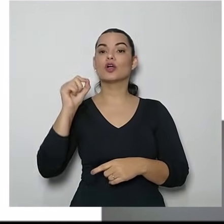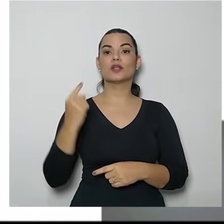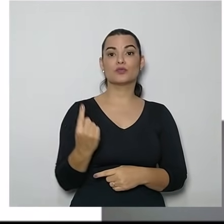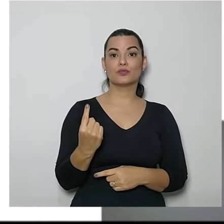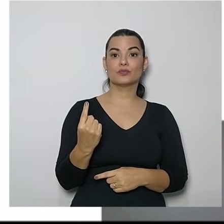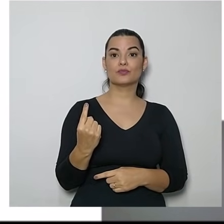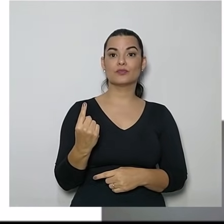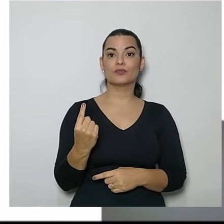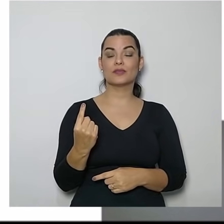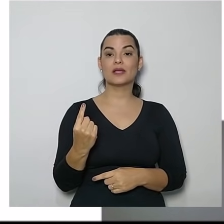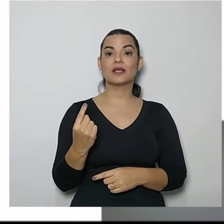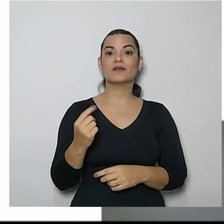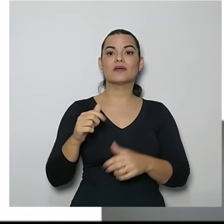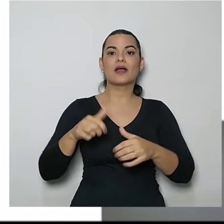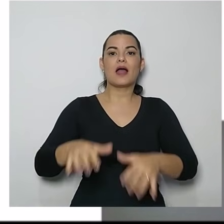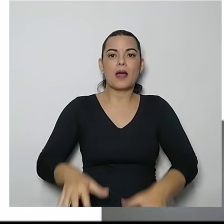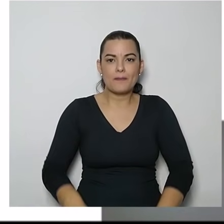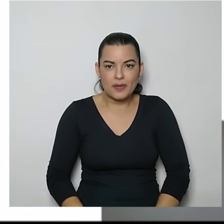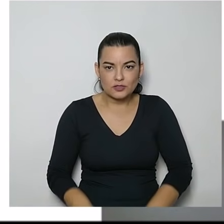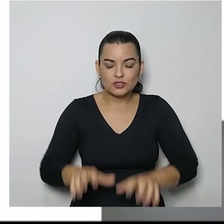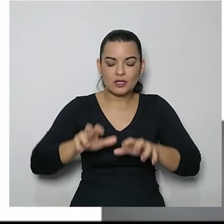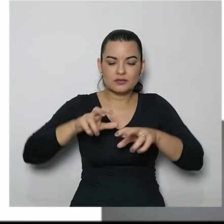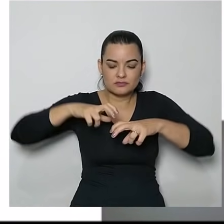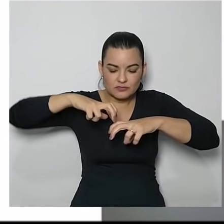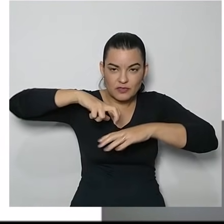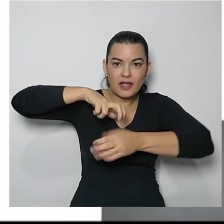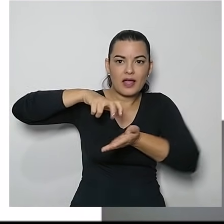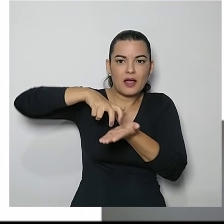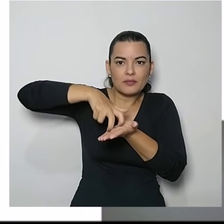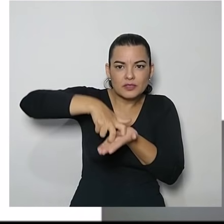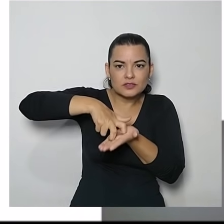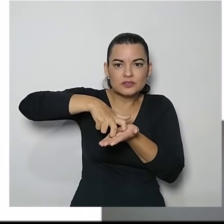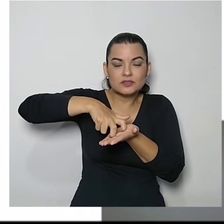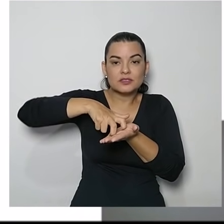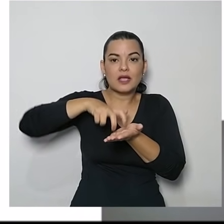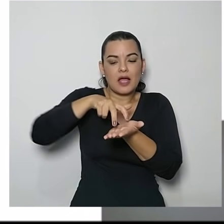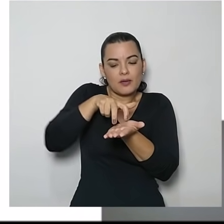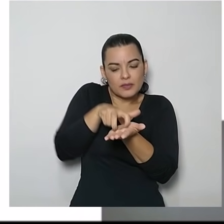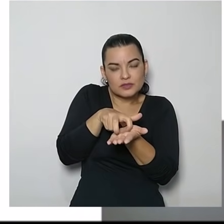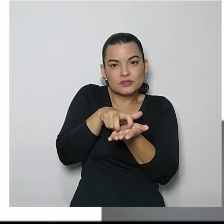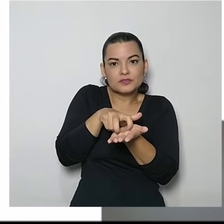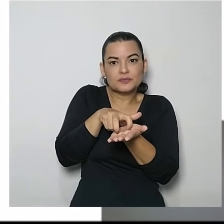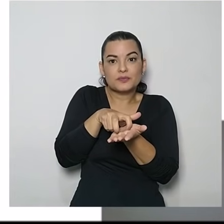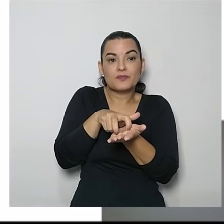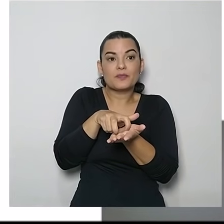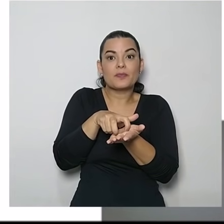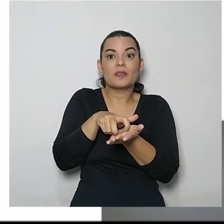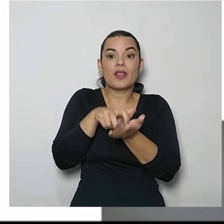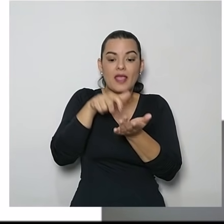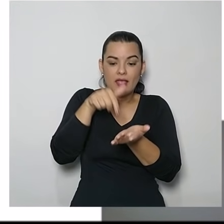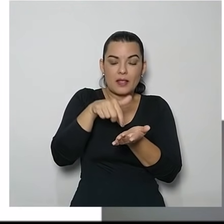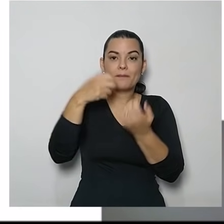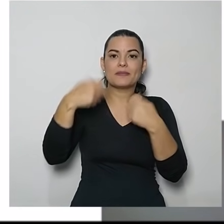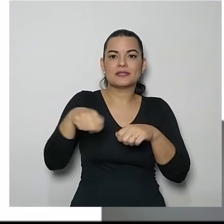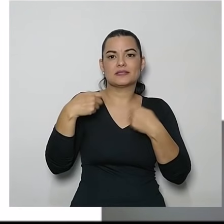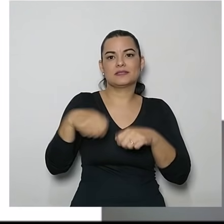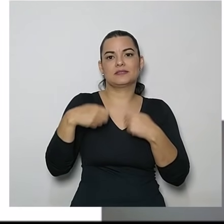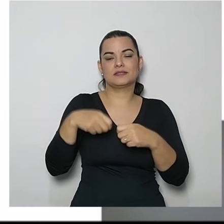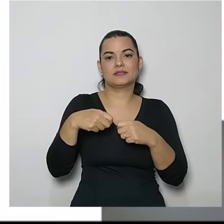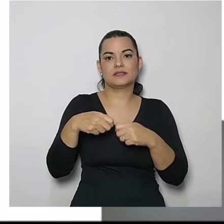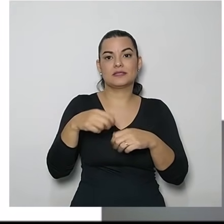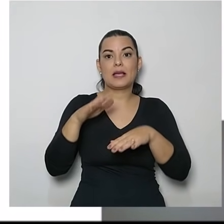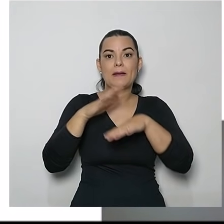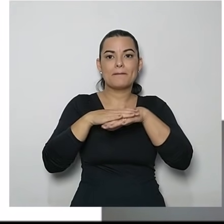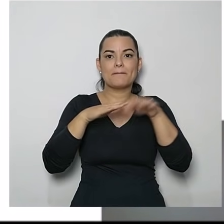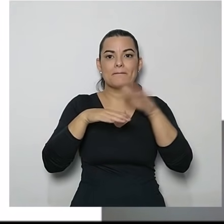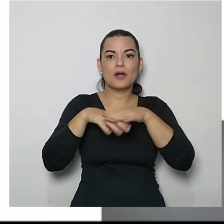integrantes para ser a sela. O participante escolhido deverá ficar abaixado com as